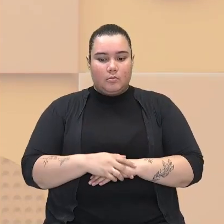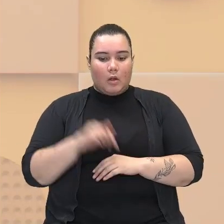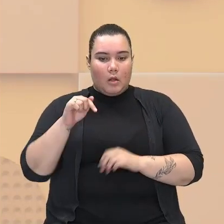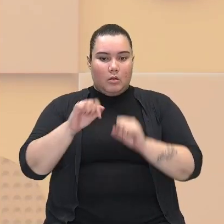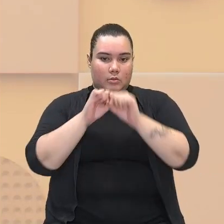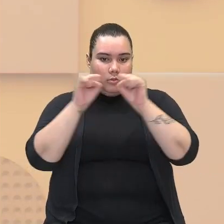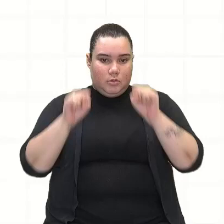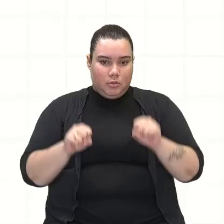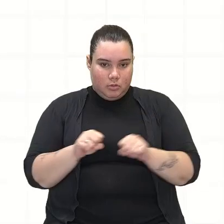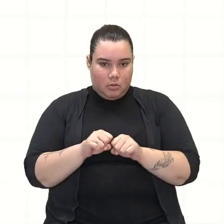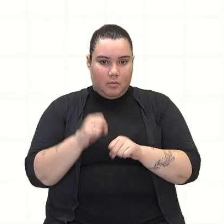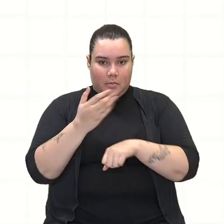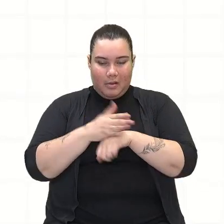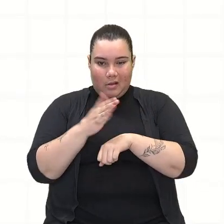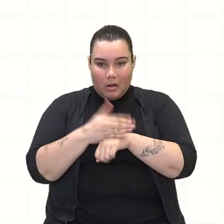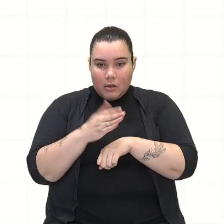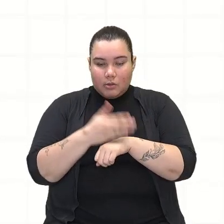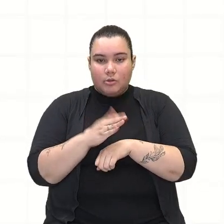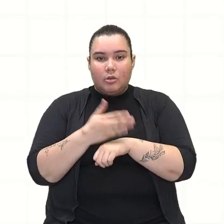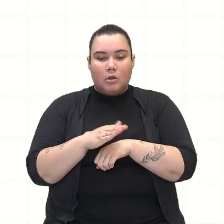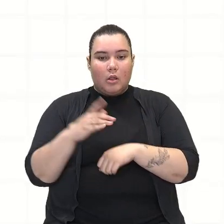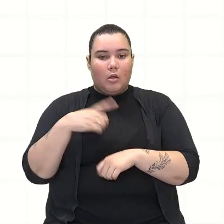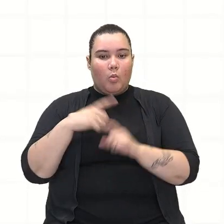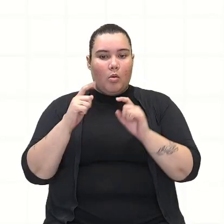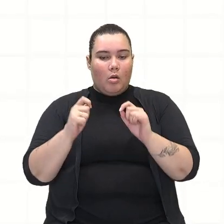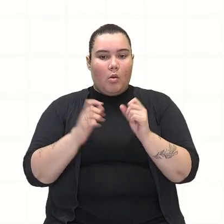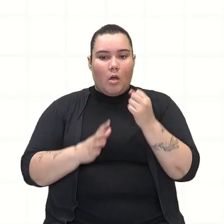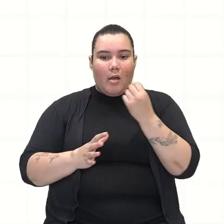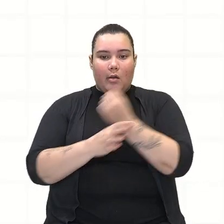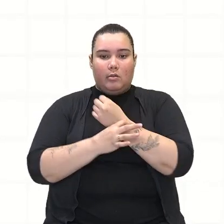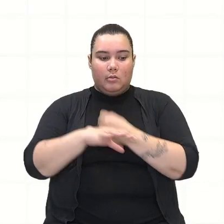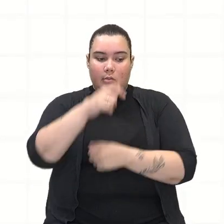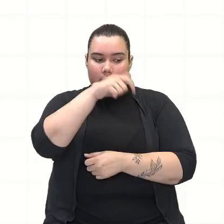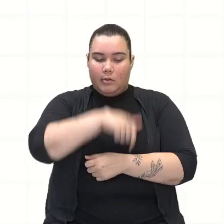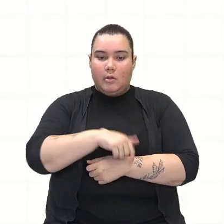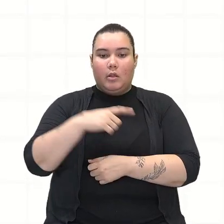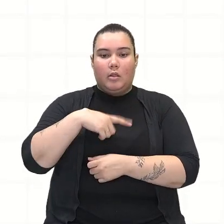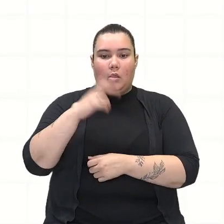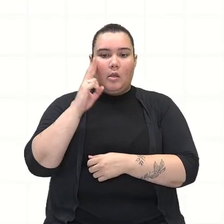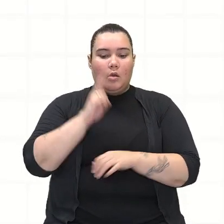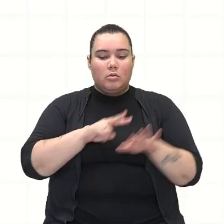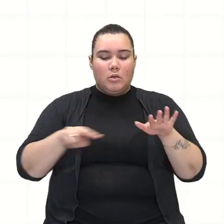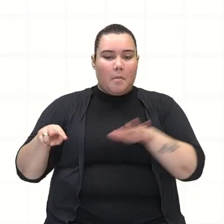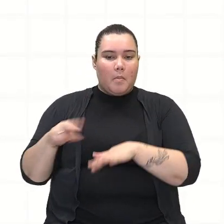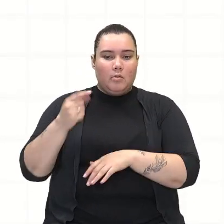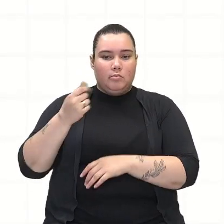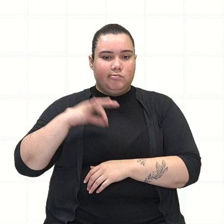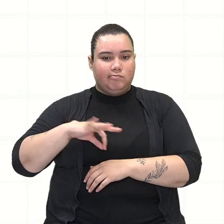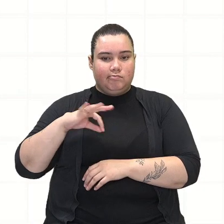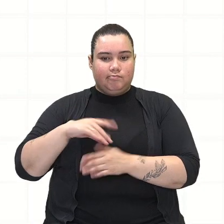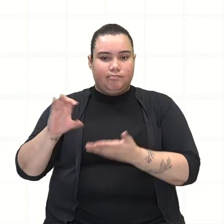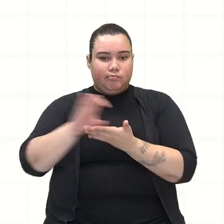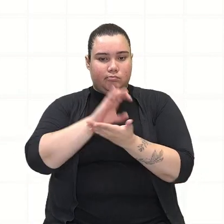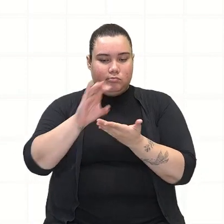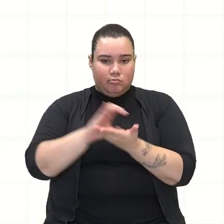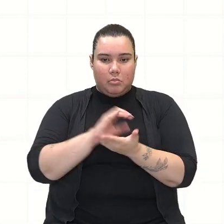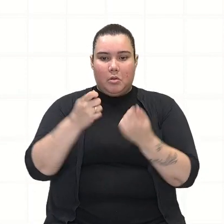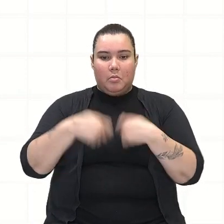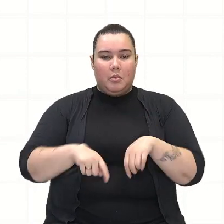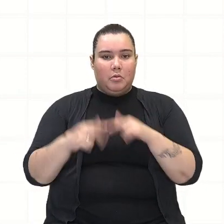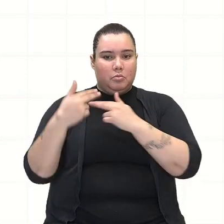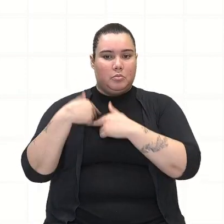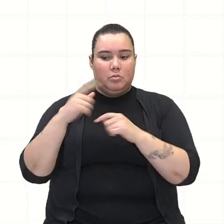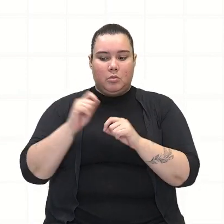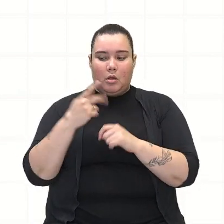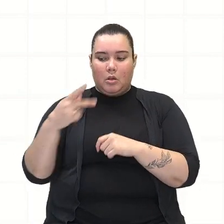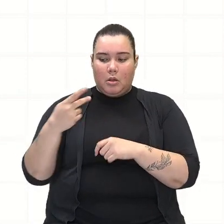sistema, essa prática, garantia ao senhor uma renda semanal segura, sem a responsabilidade de arcar com